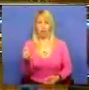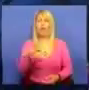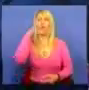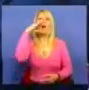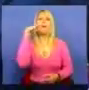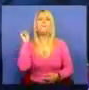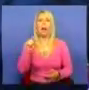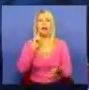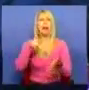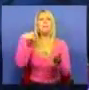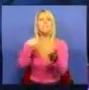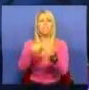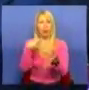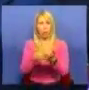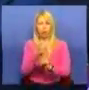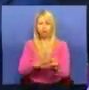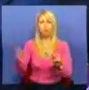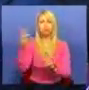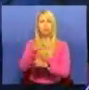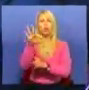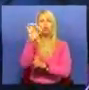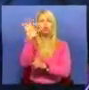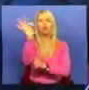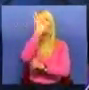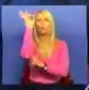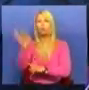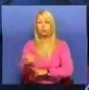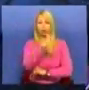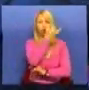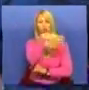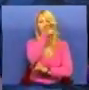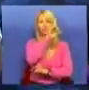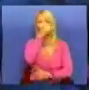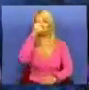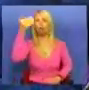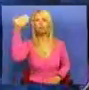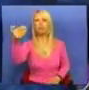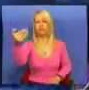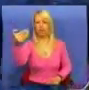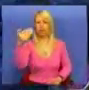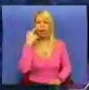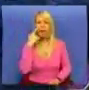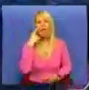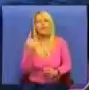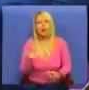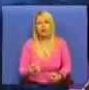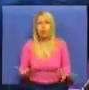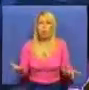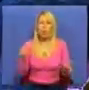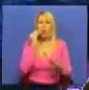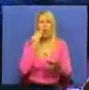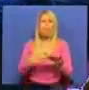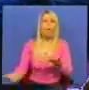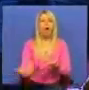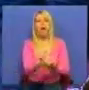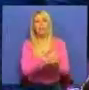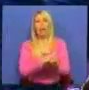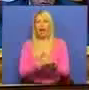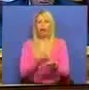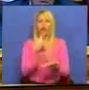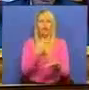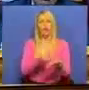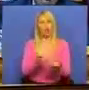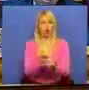banca subiu 18% entre 2006 e 2007. Vejam só como é que os dados desmentem o que é